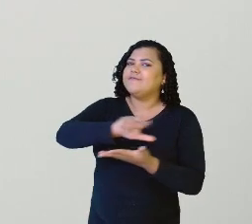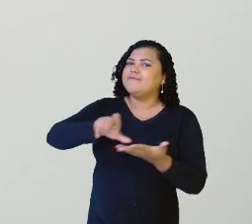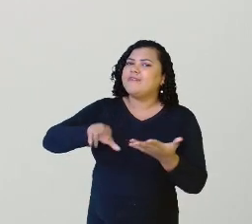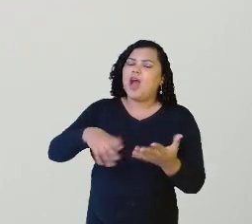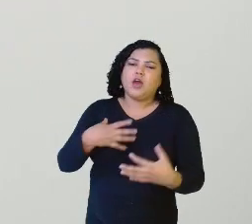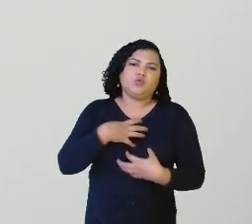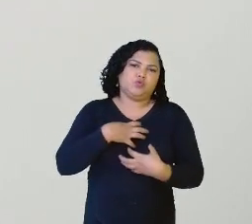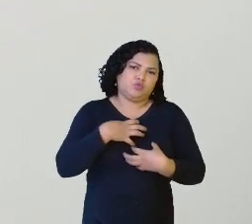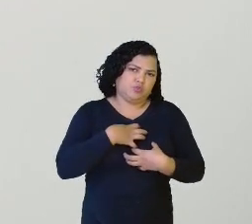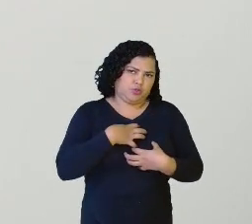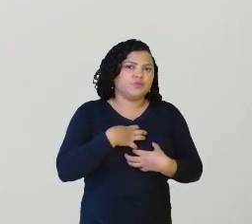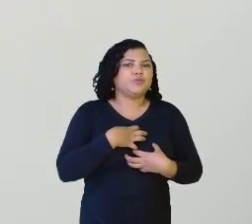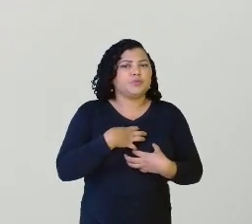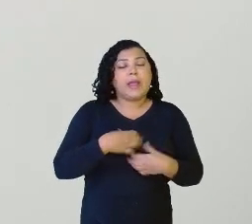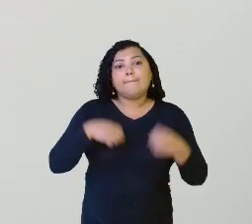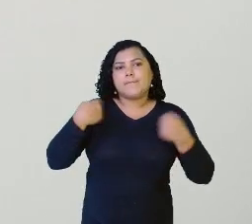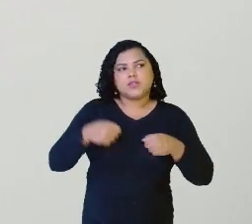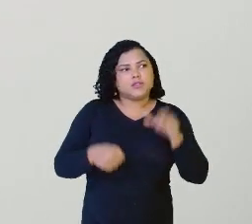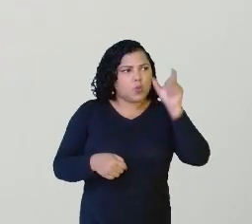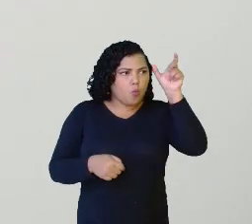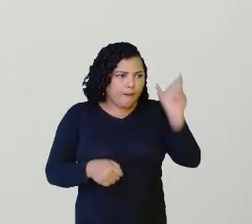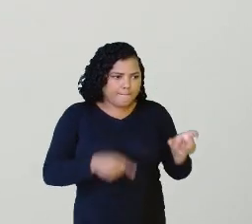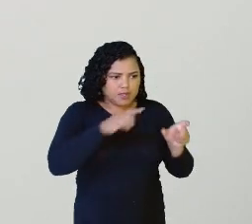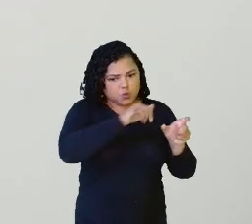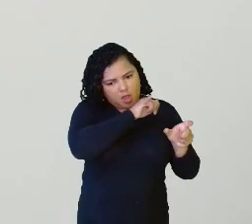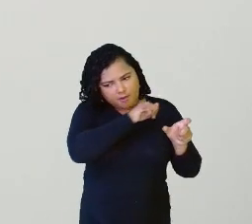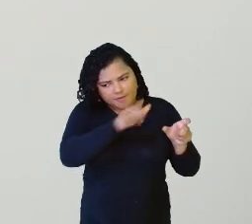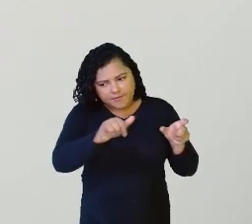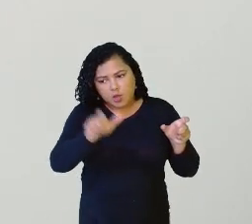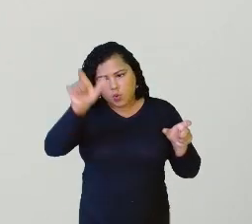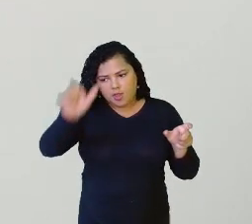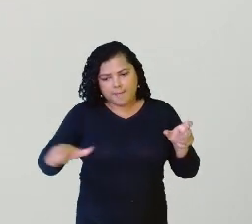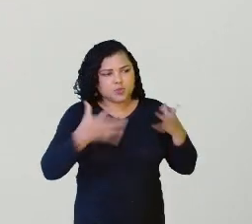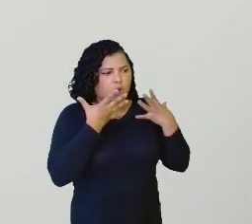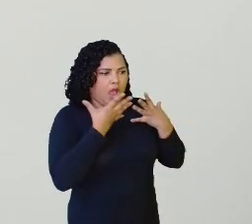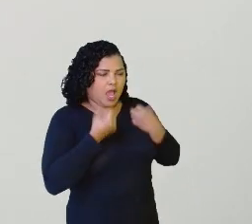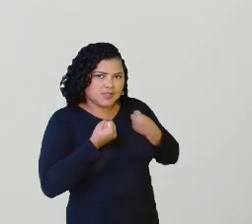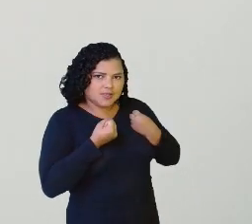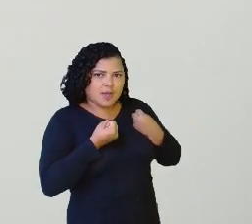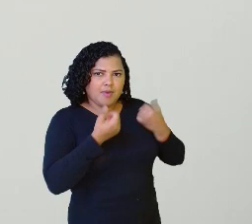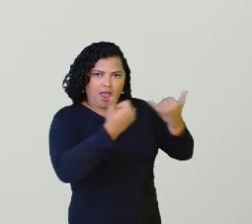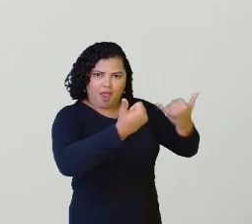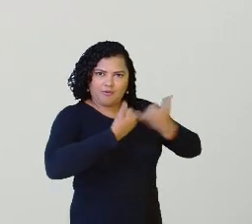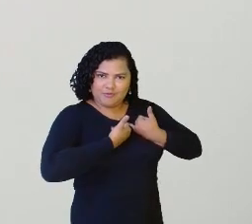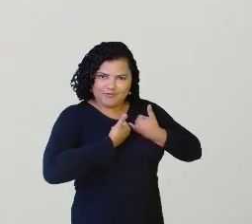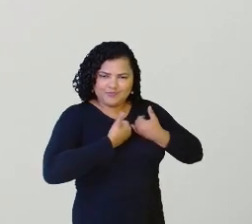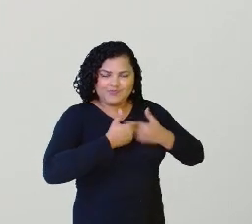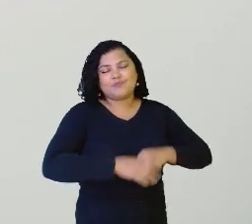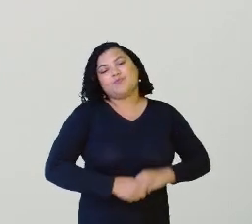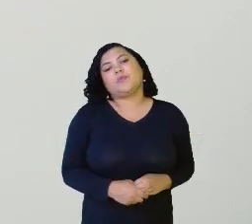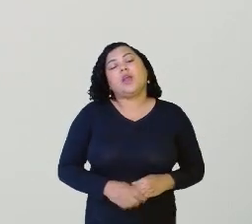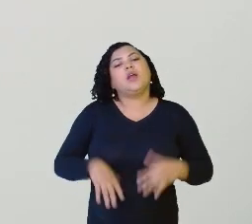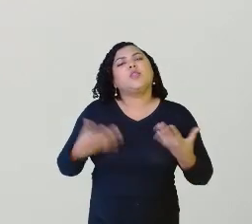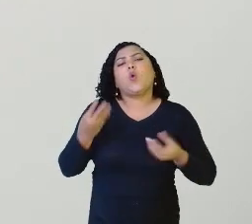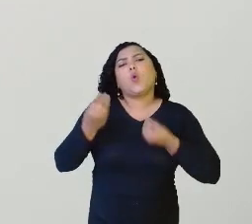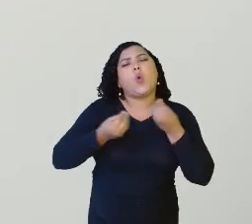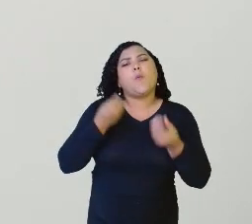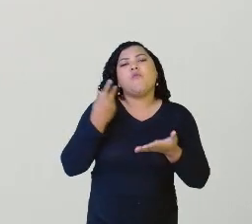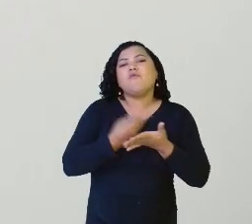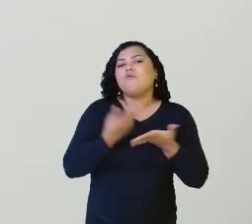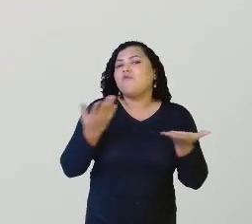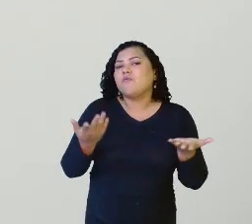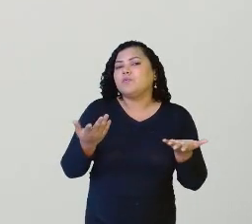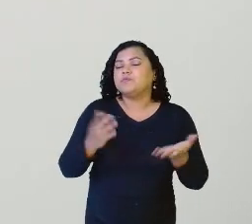esta comunicação. Precisa ter alguém que emita uma mensagem e alguém para recebê-la. E a maneira como isso é feita é